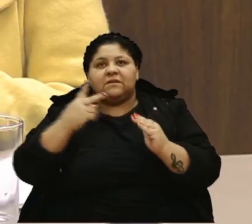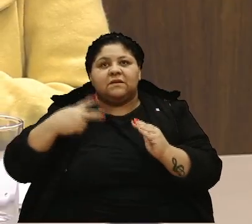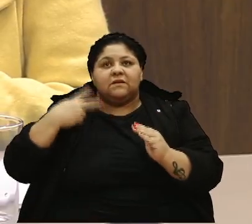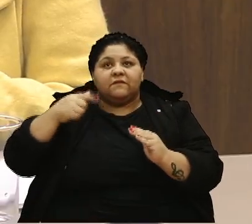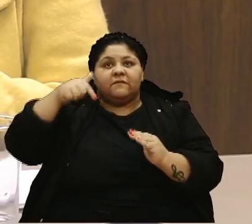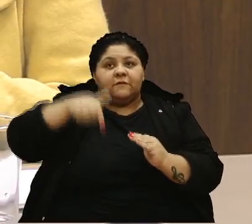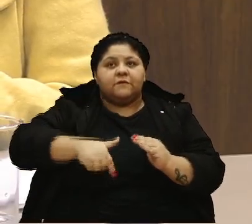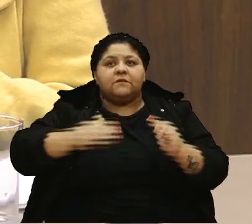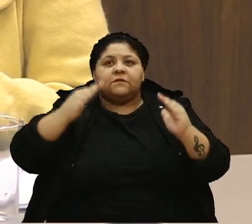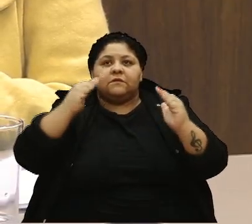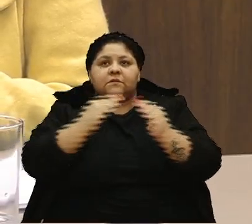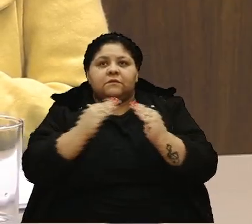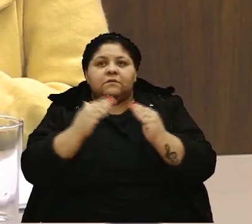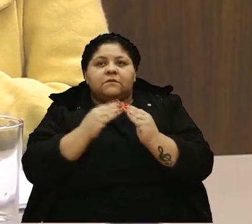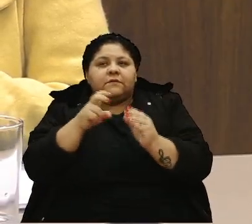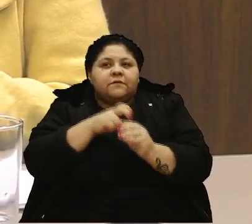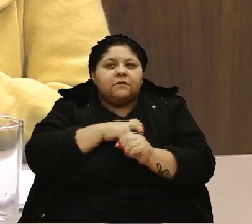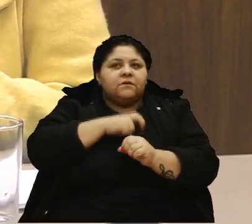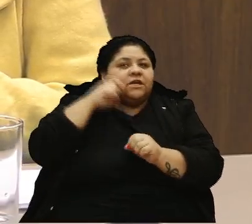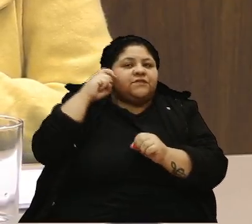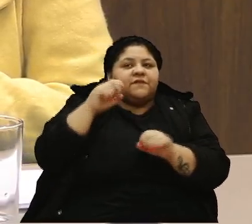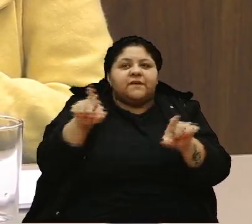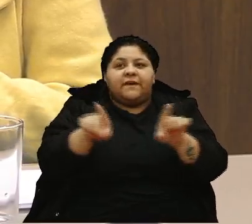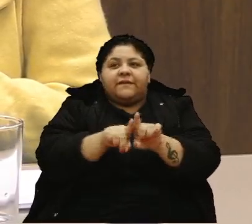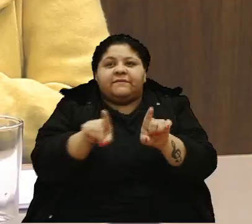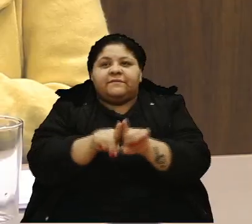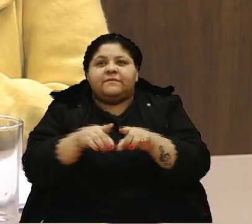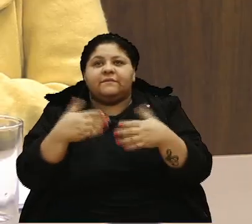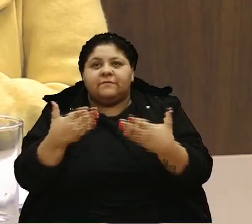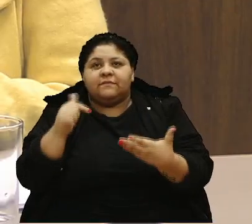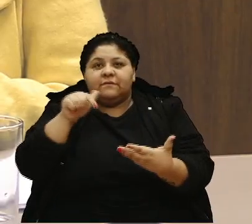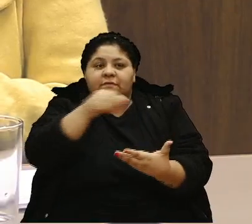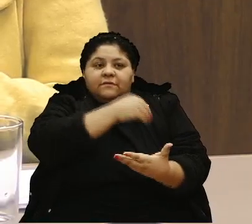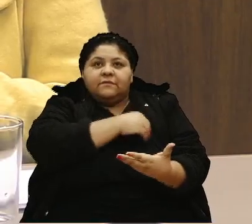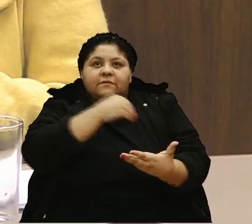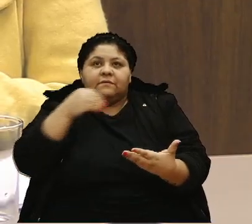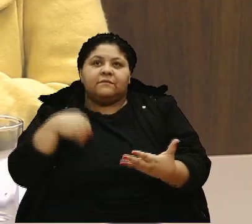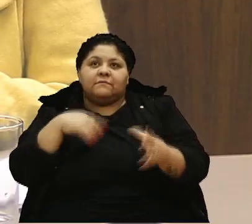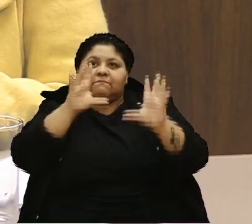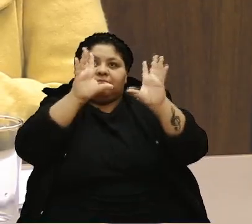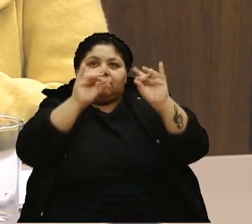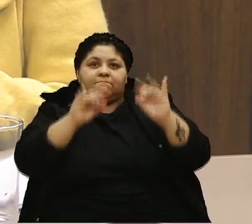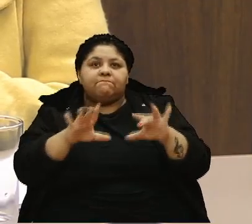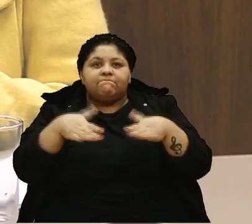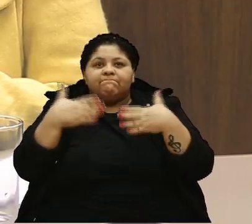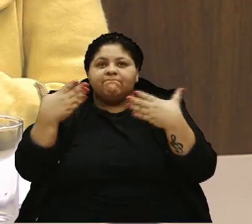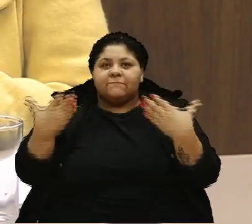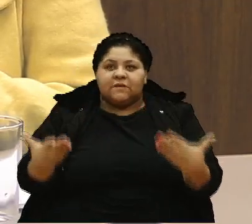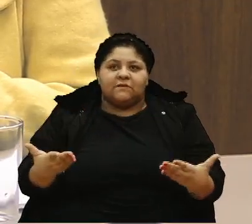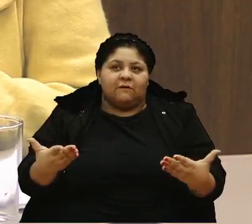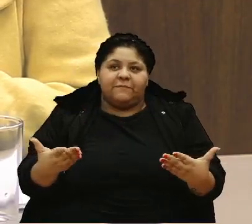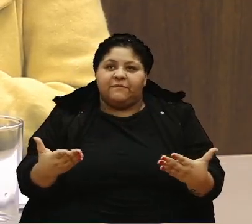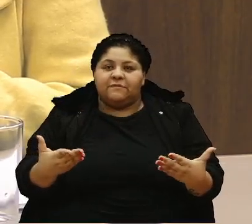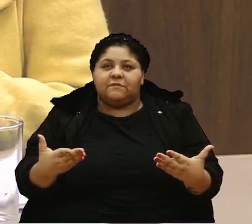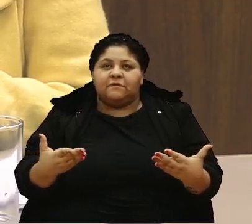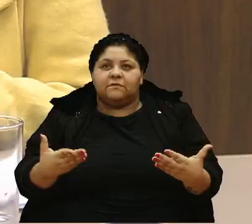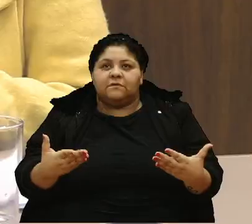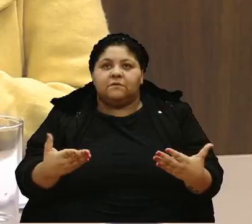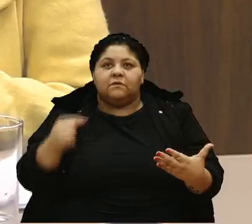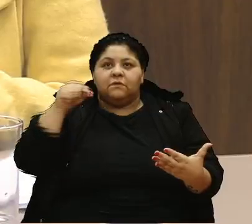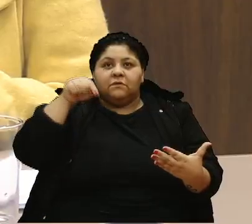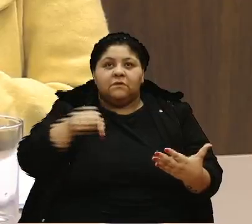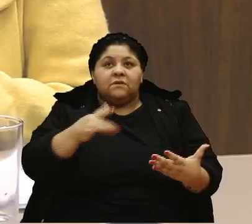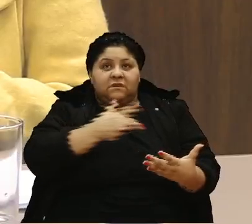desta casa, que acuaram, que intimidaram esses médicos especialistas. Então, de fato, aqui a gente trata de